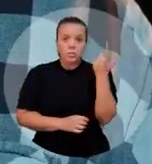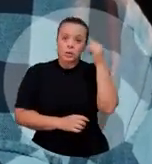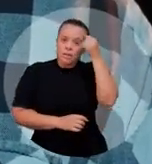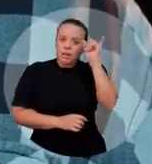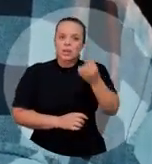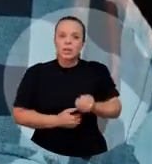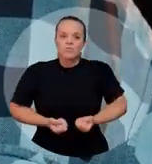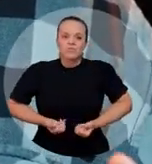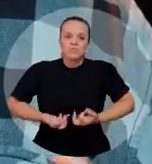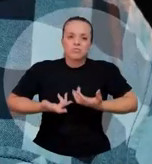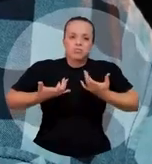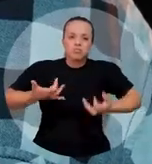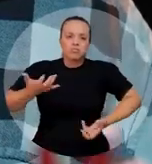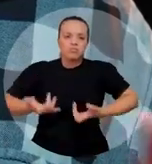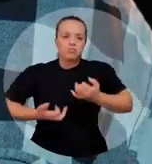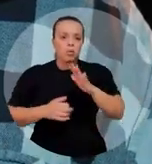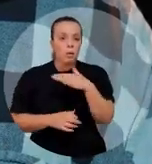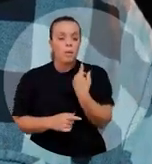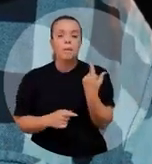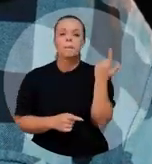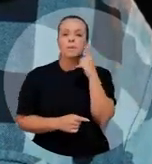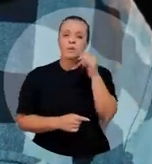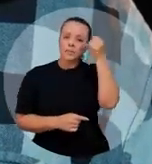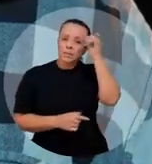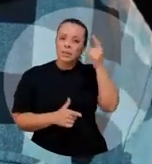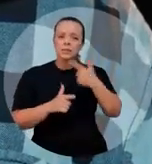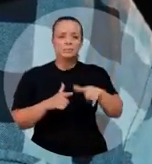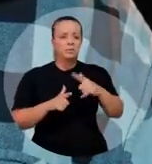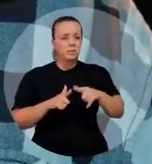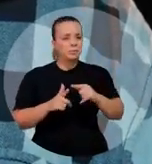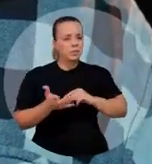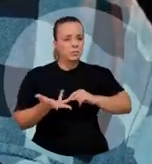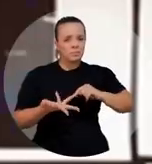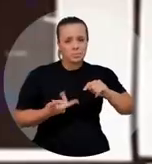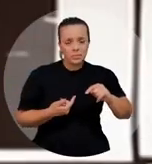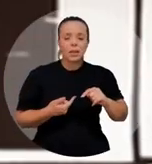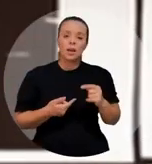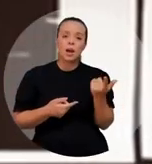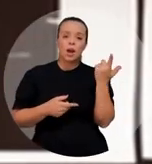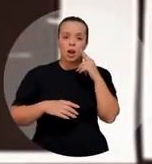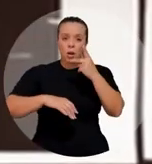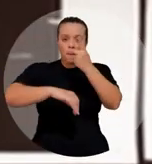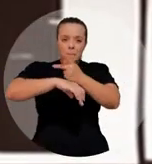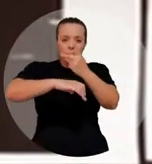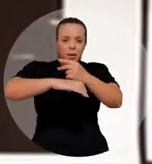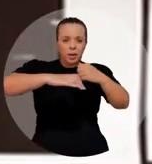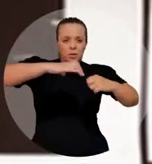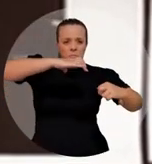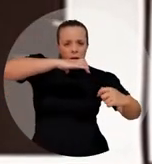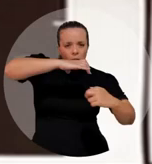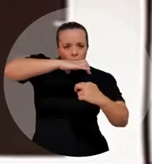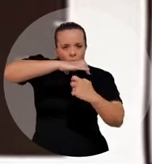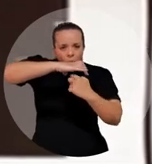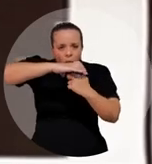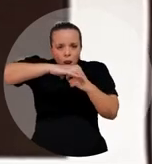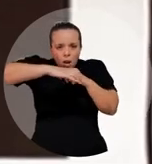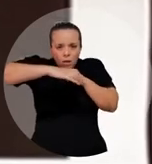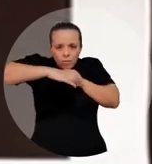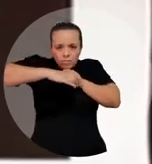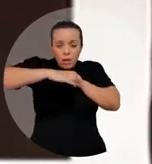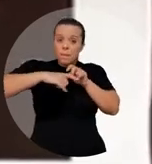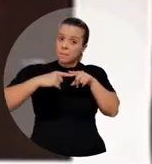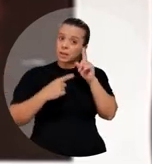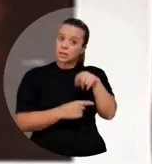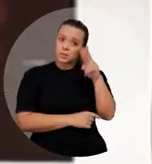do incêndio, mas assim, para voltar daquele caos que estava fora, né? E voltou para a caverna, mas assim, vai ser uma história